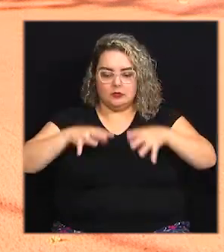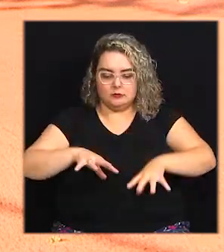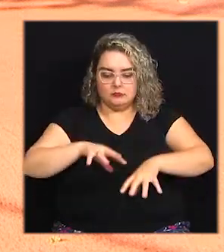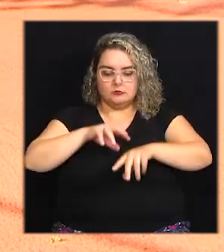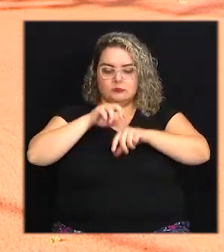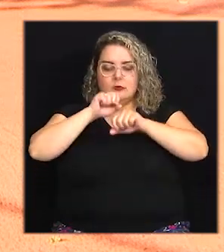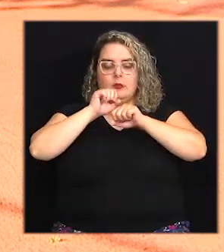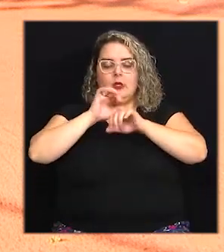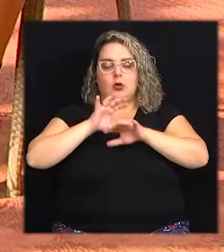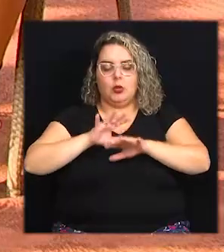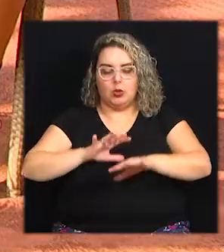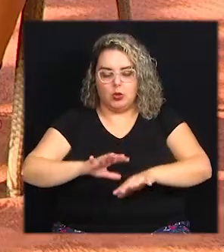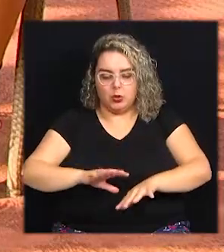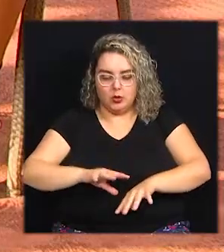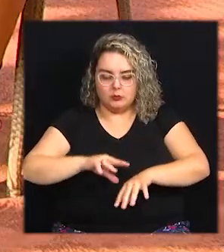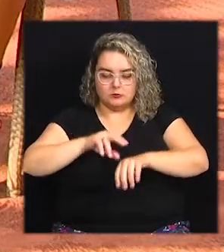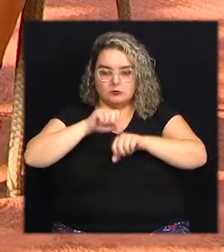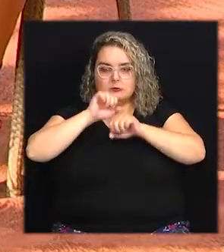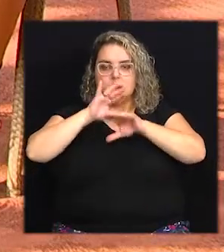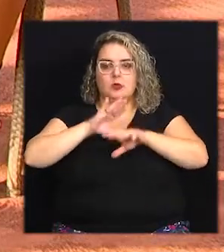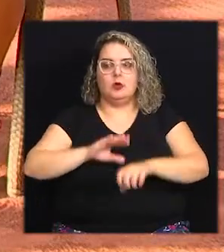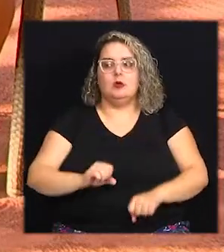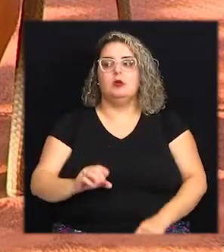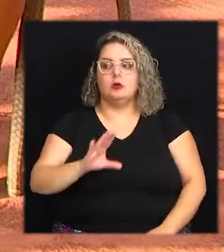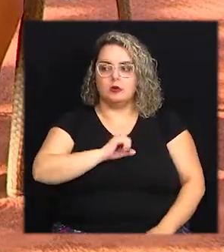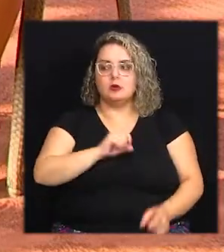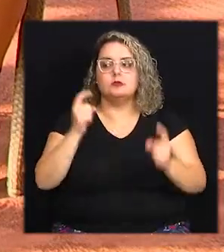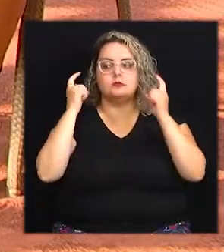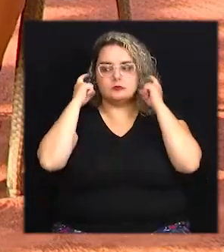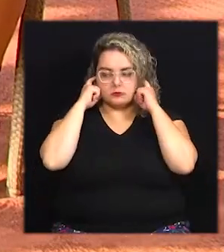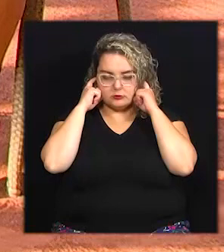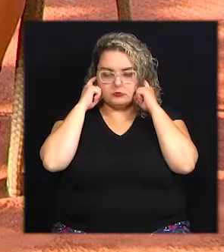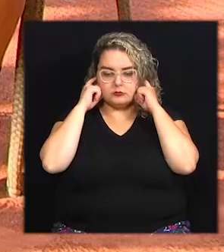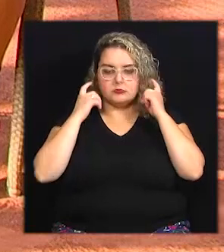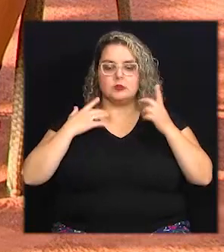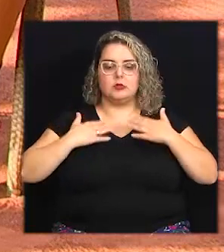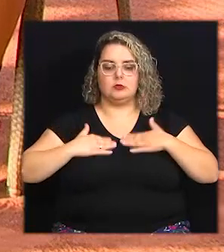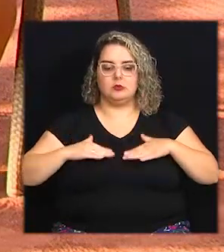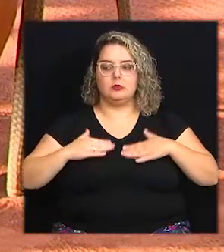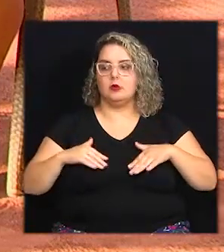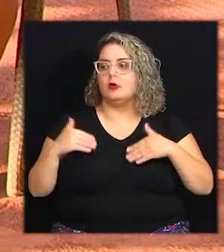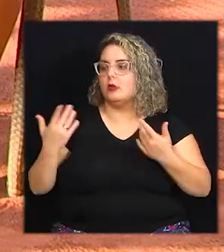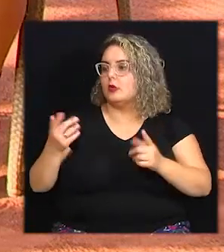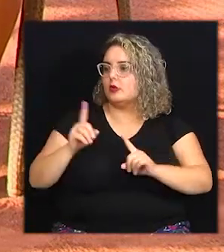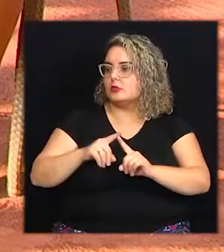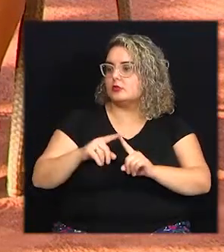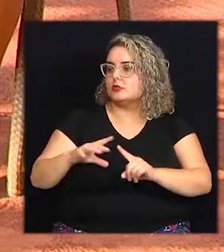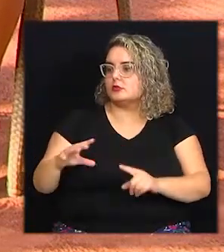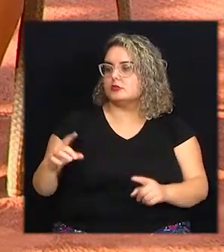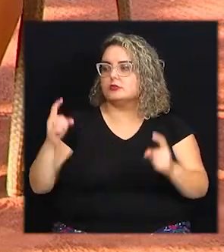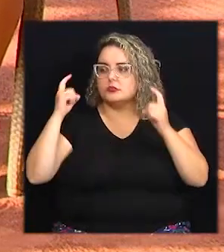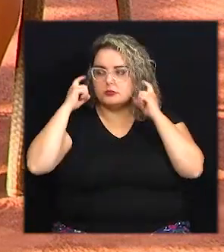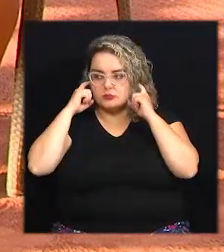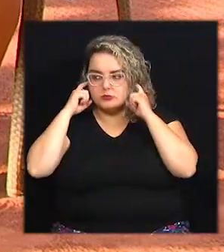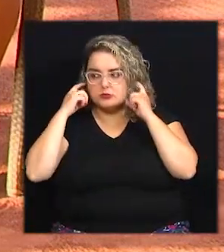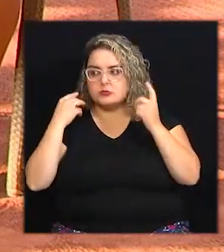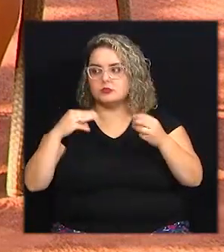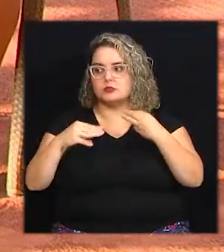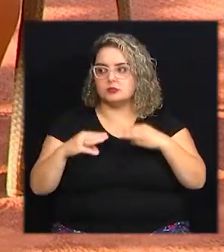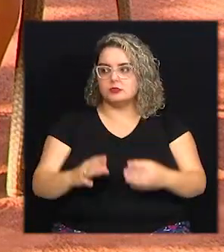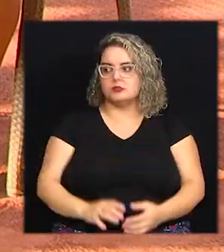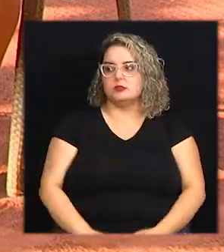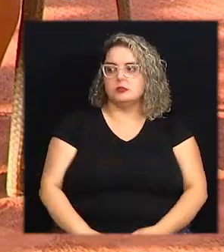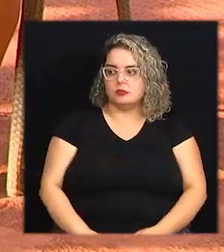respiração. Eu gosto de escutar música também antes do jogo para ficar tranquilo. Que tipo de música que você gosta de